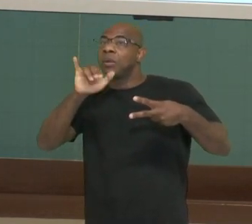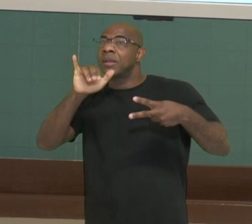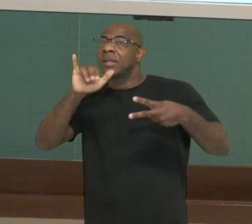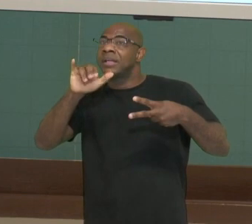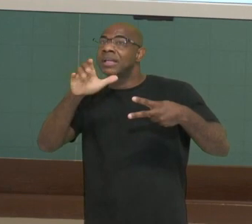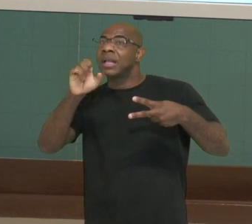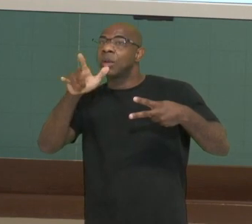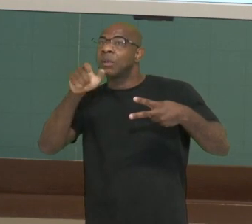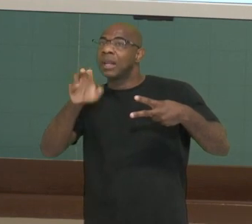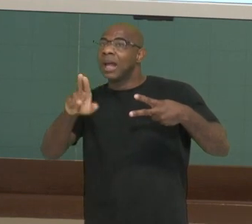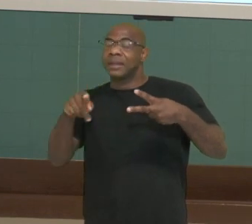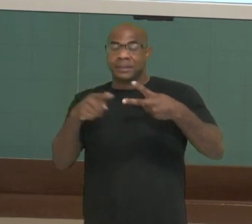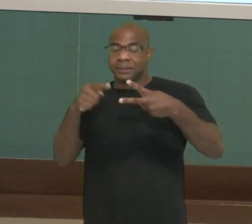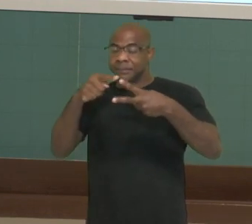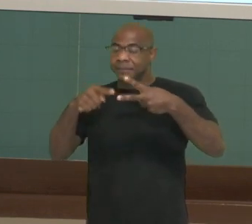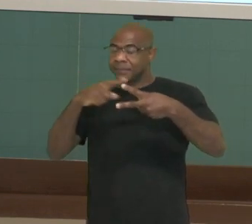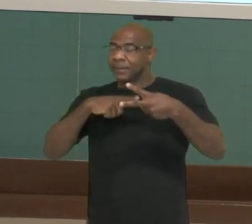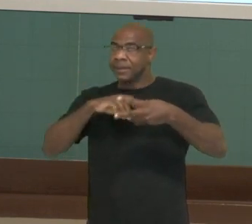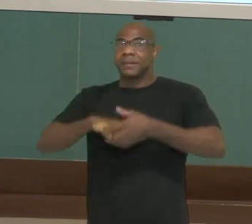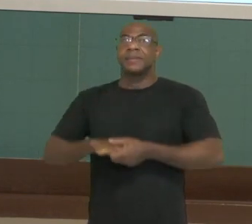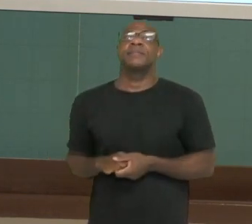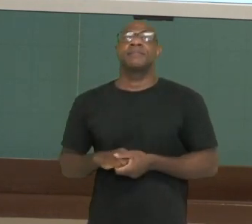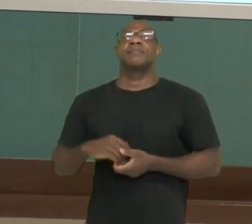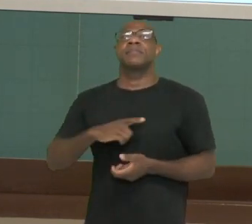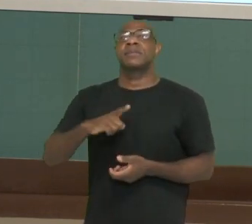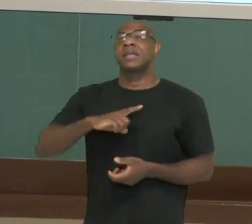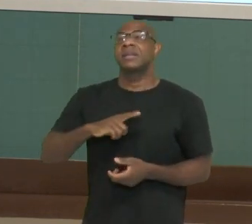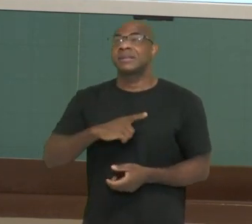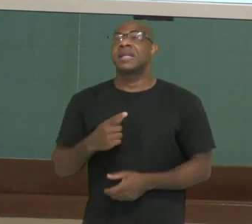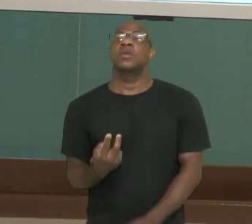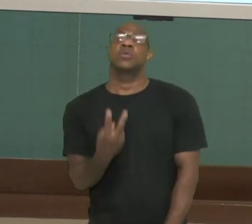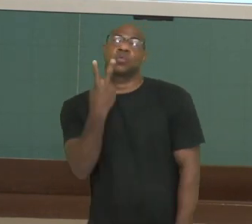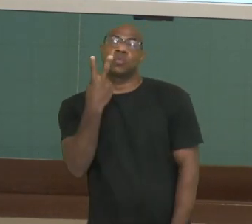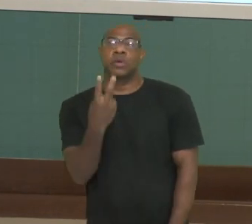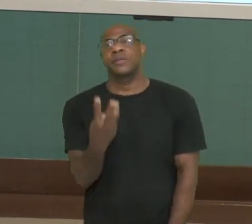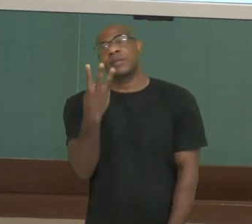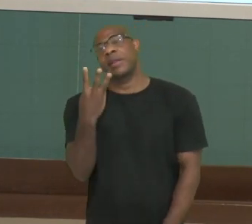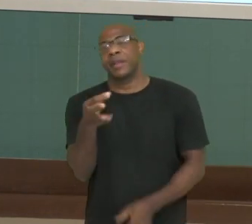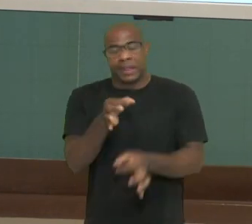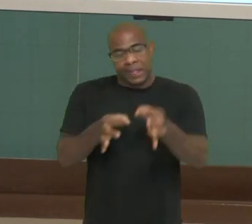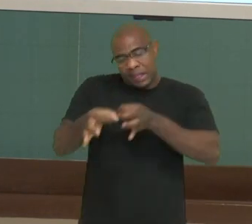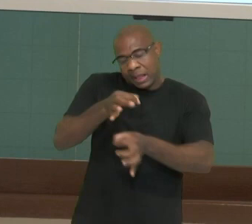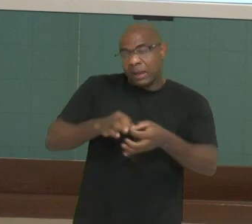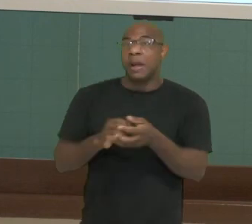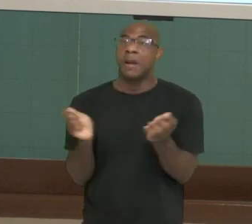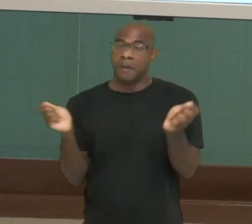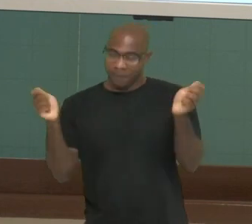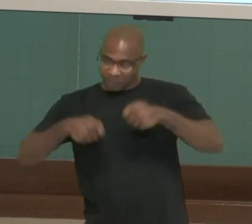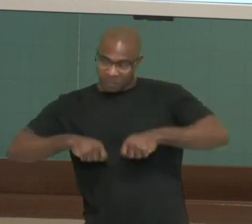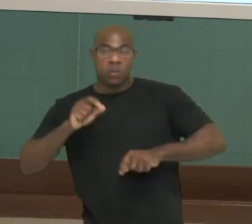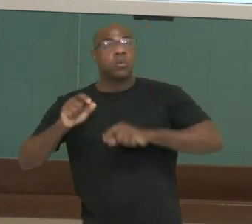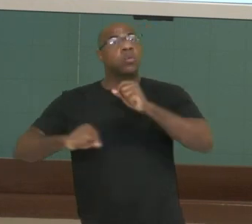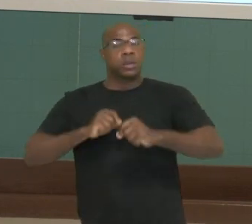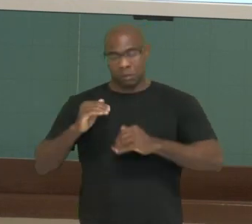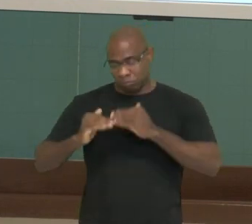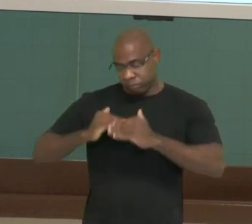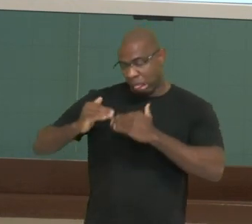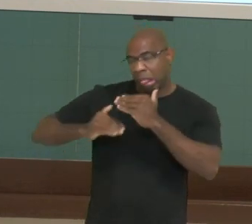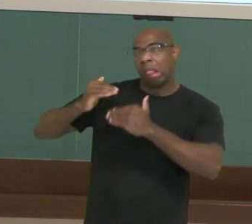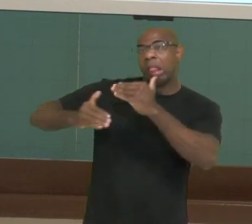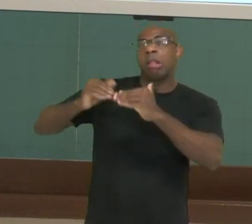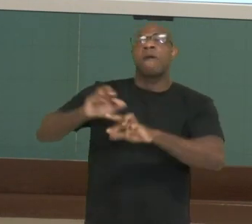nomes. São compostos por mais de uma célula, permitindo a evolução